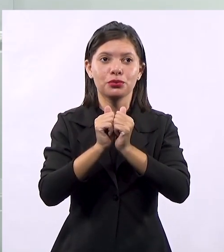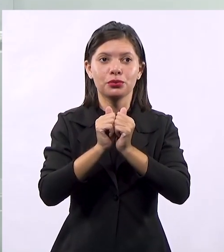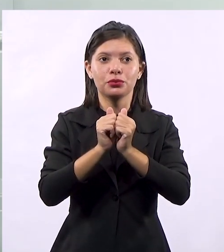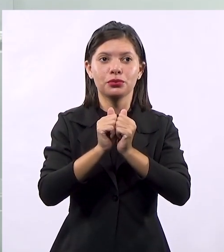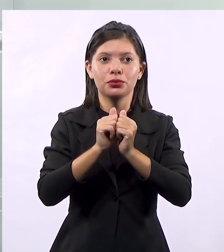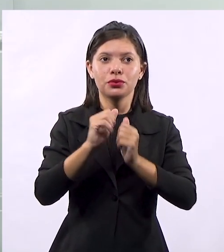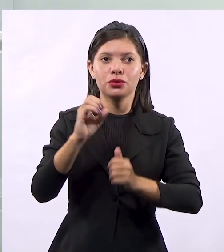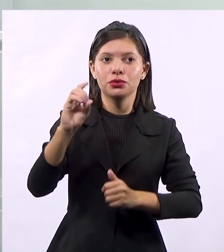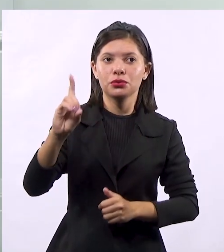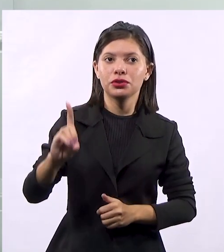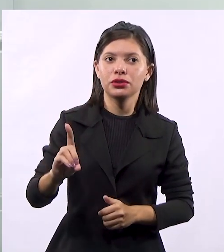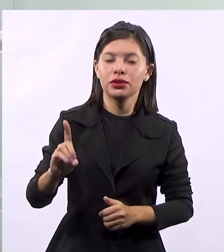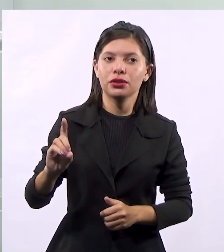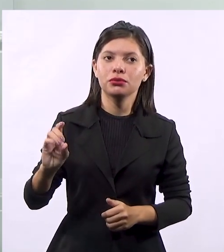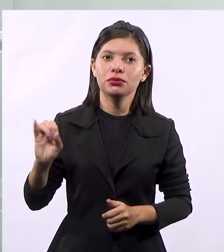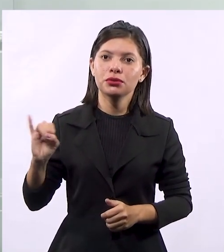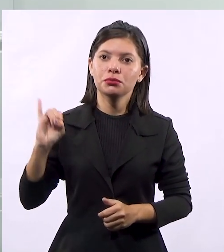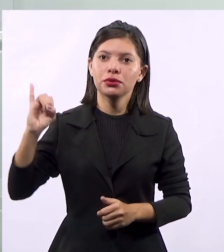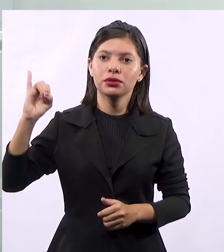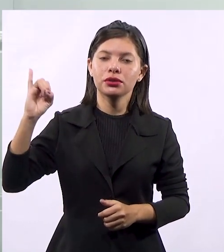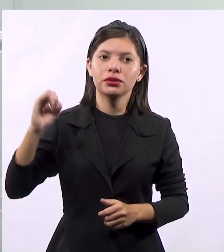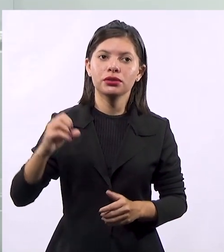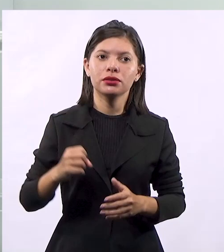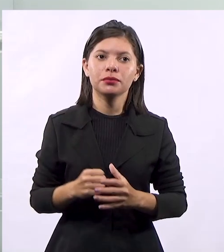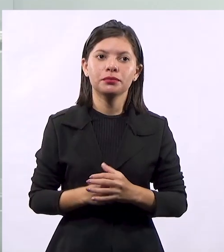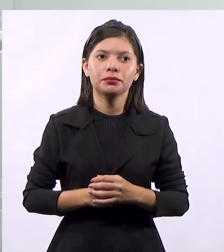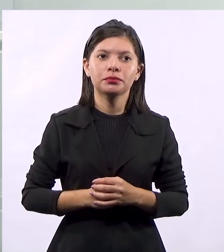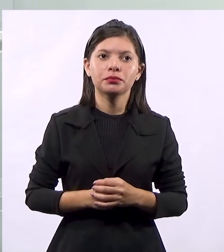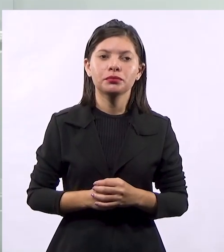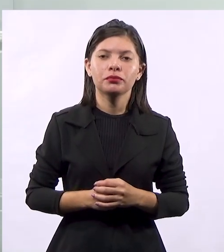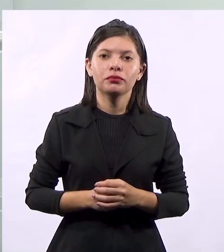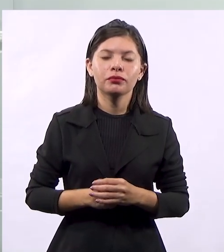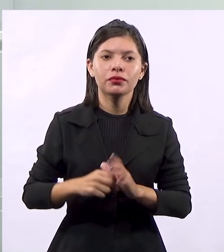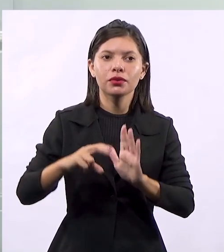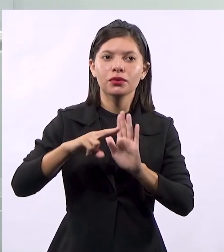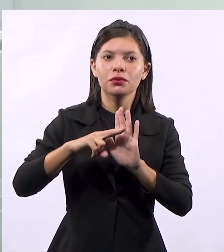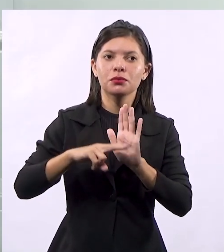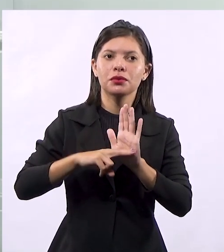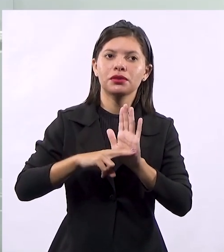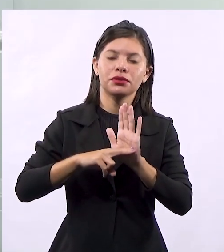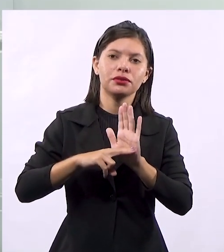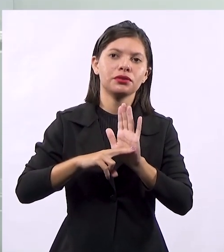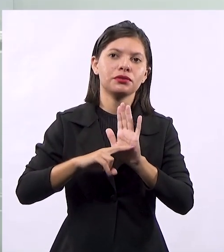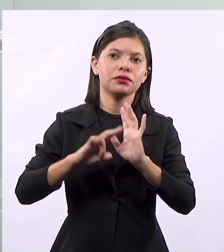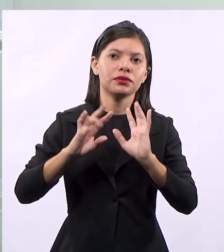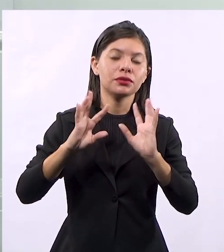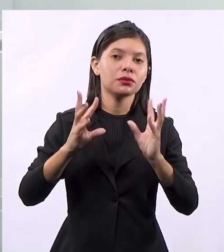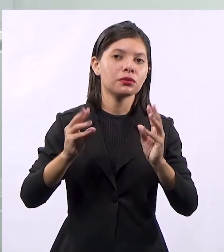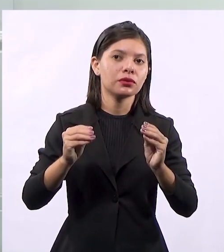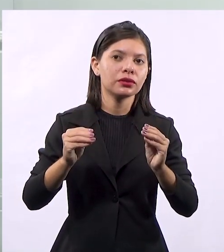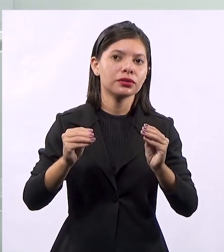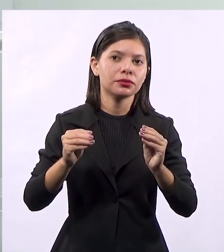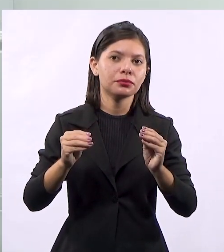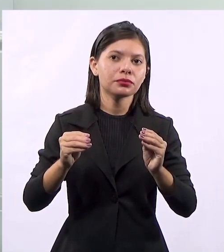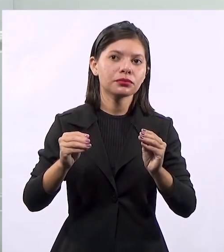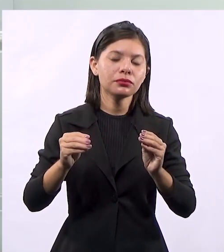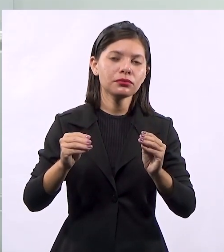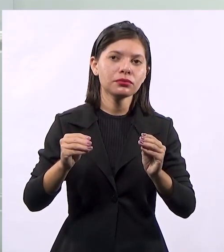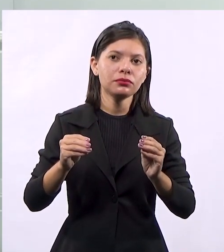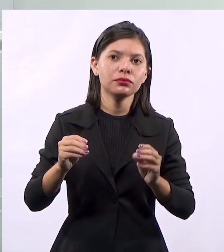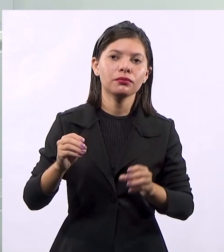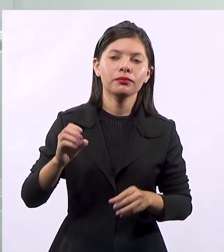os direitos fundamentais. Toda a estrutura normativa, jurídica, legal do Estado brasileiro